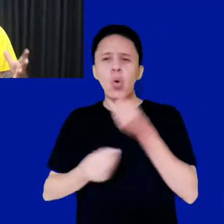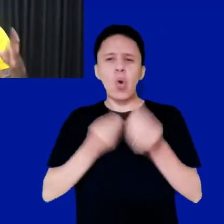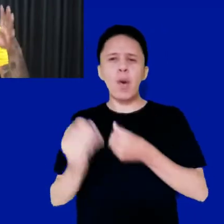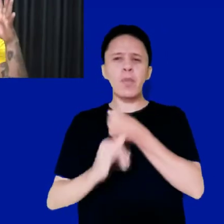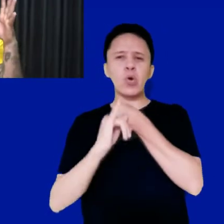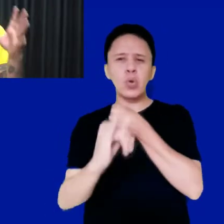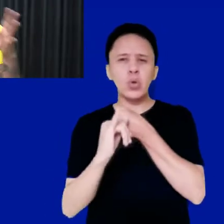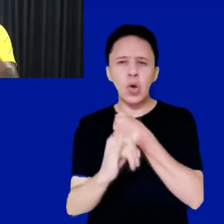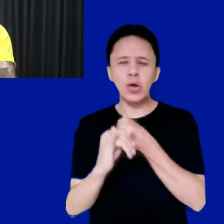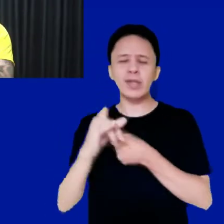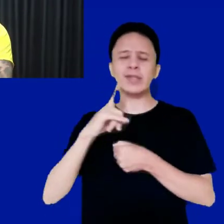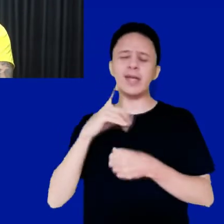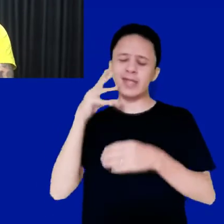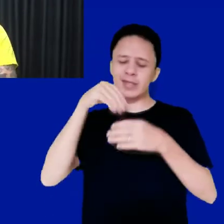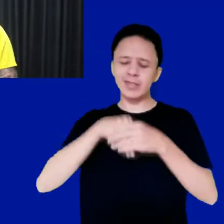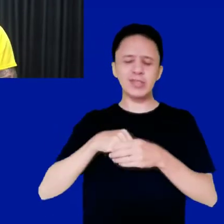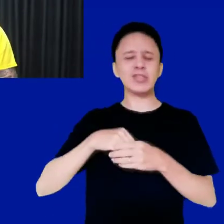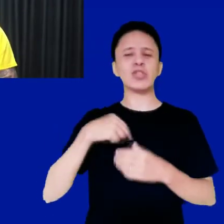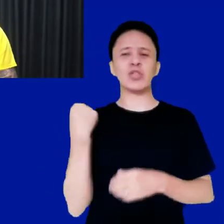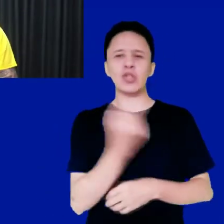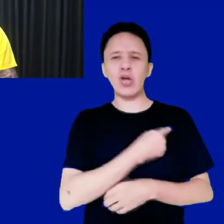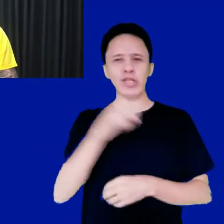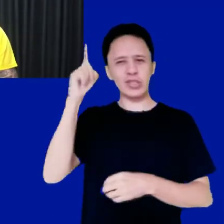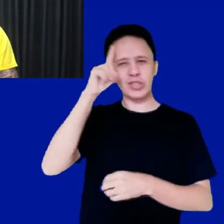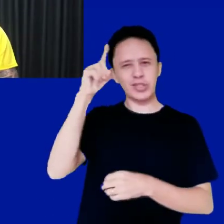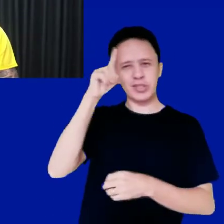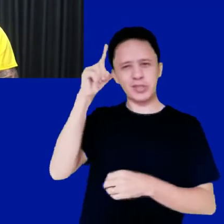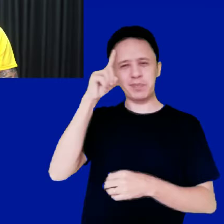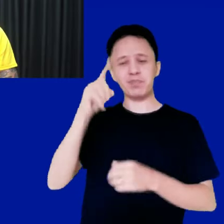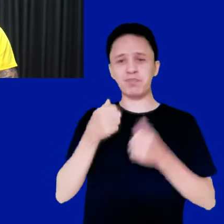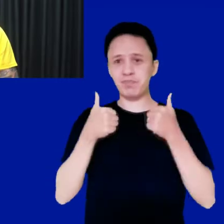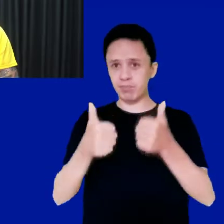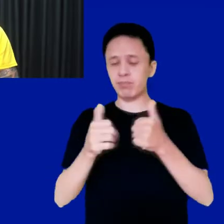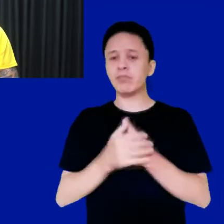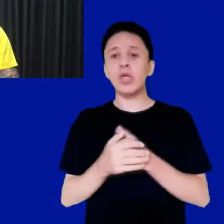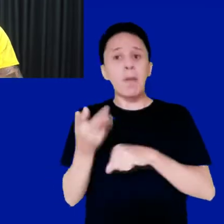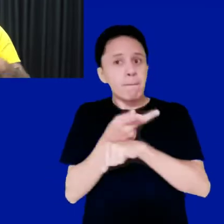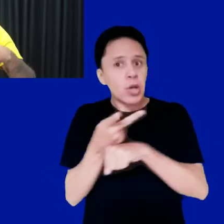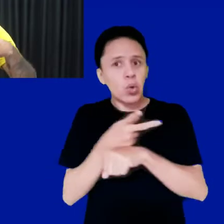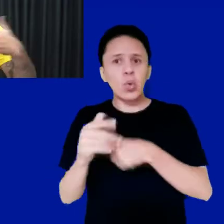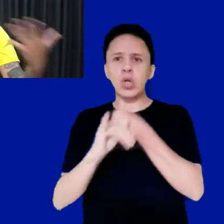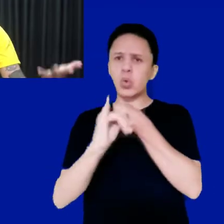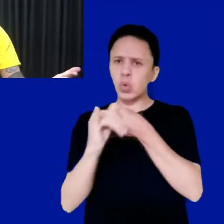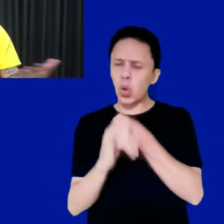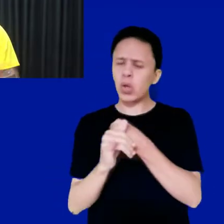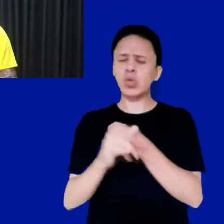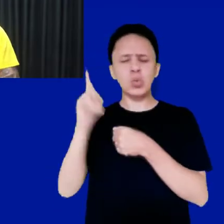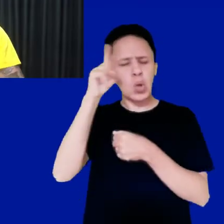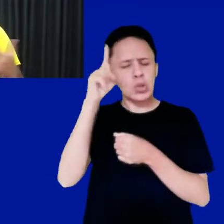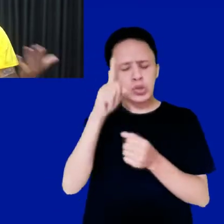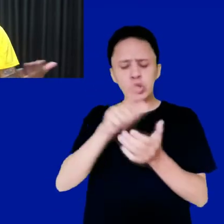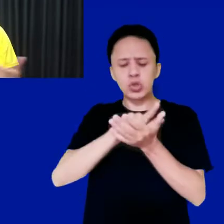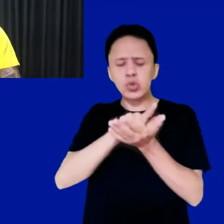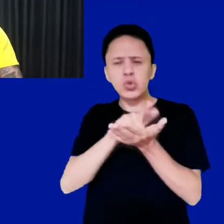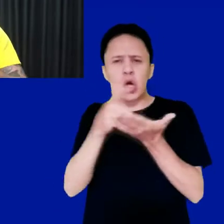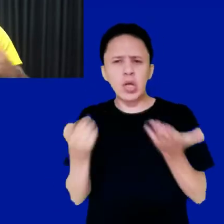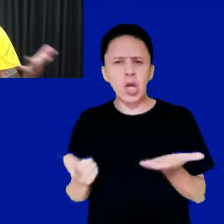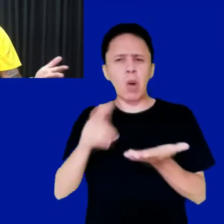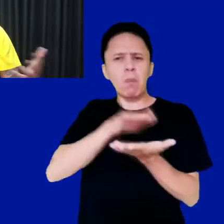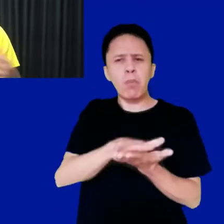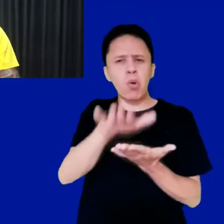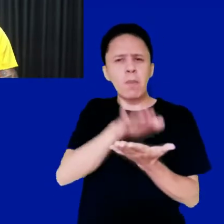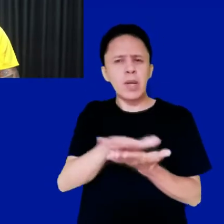um pouquinho de como é que essas crônicas se manifestam no nosso cotidiano, beleza? Procure crônicas, todos os dias os